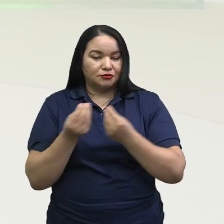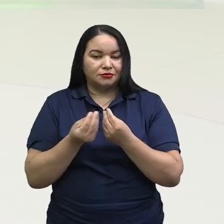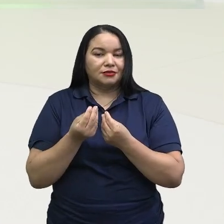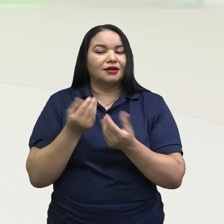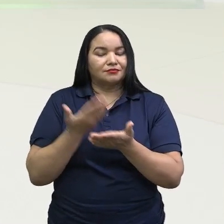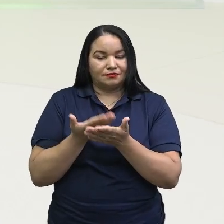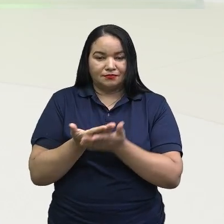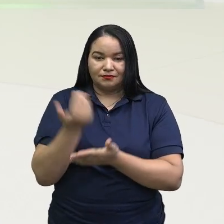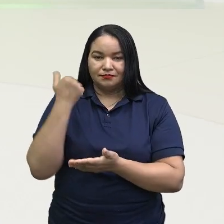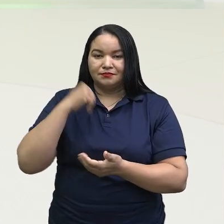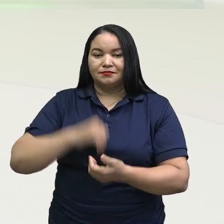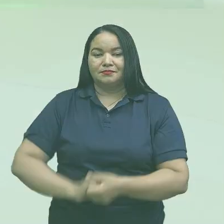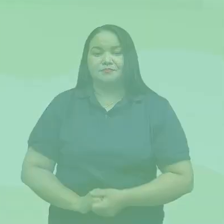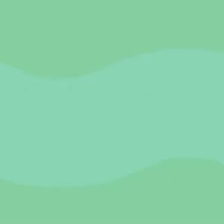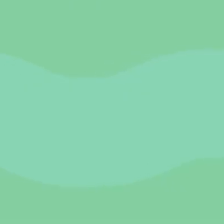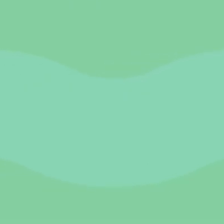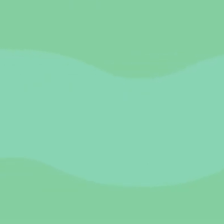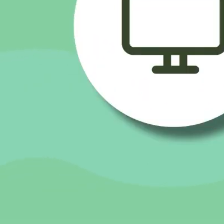Então, vamos para a aula.